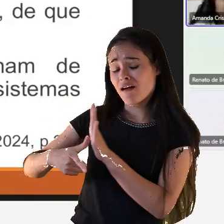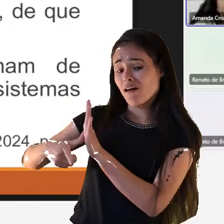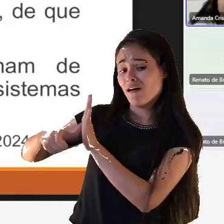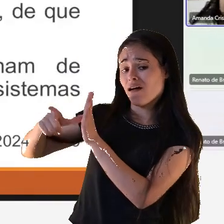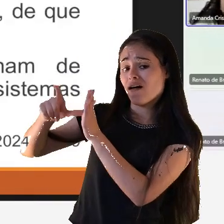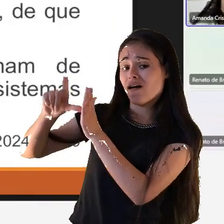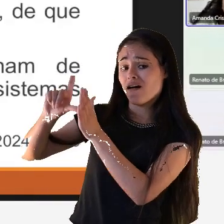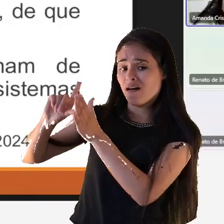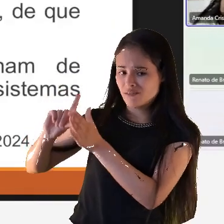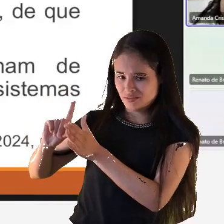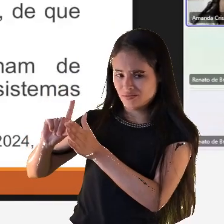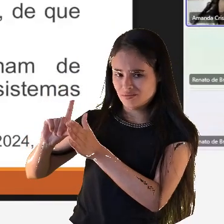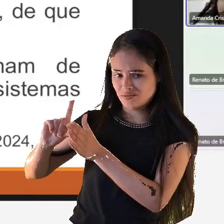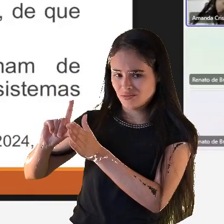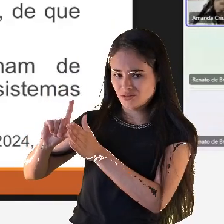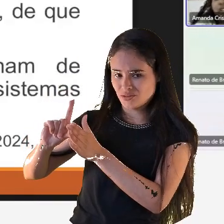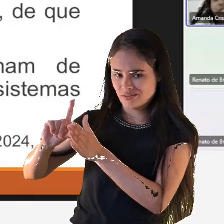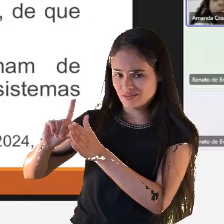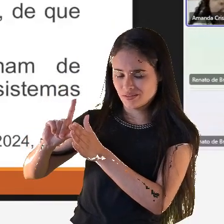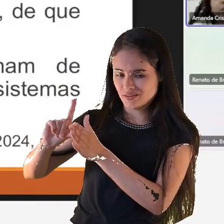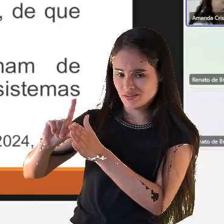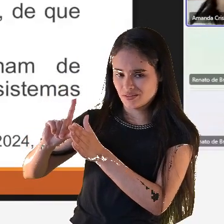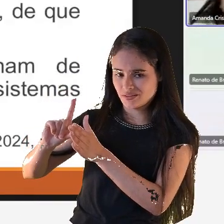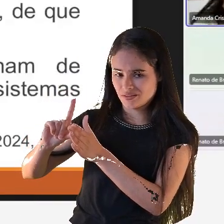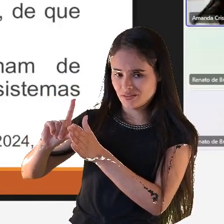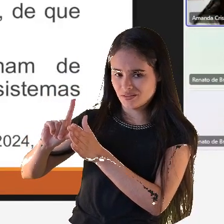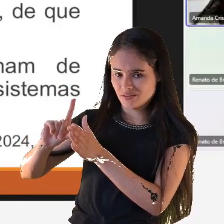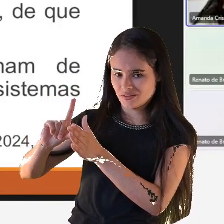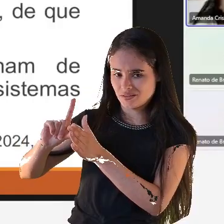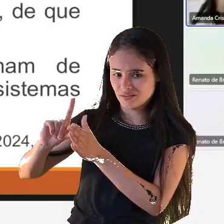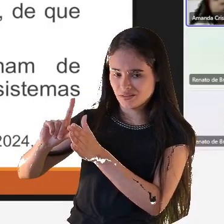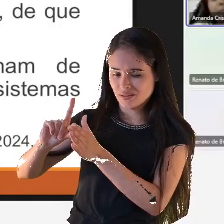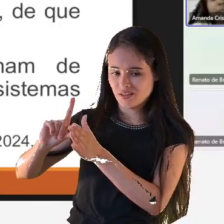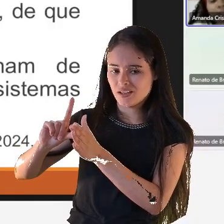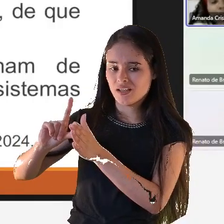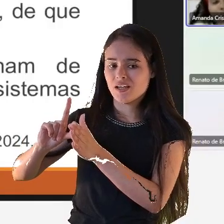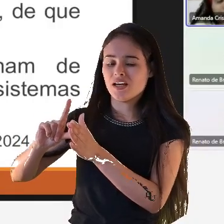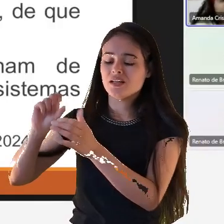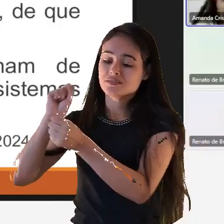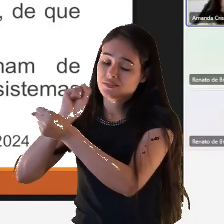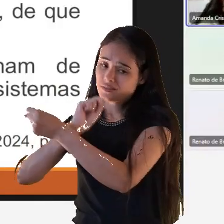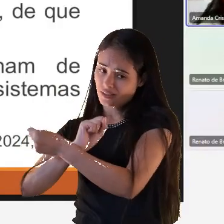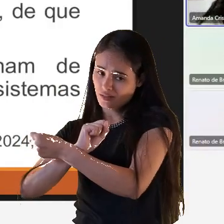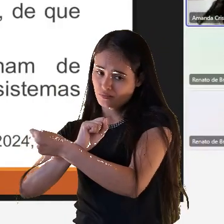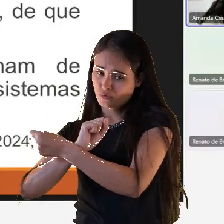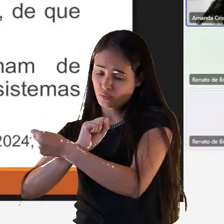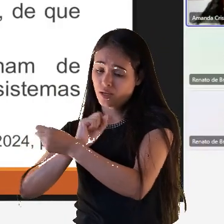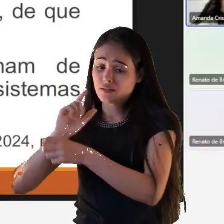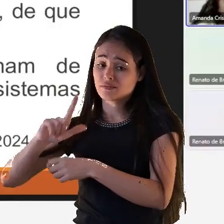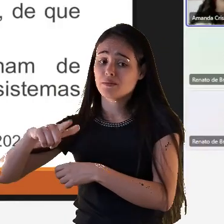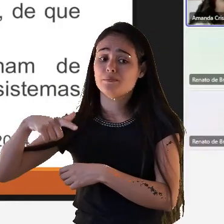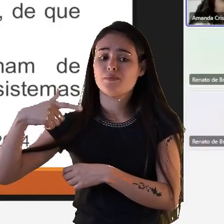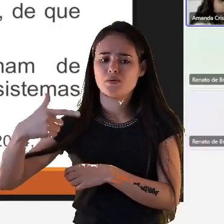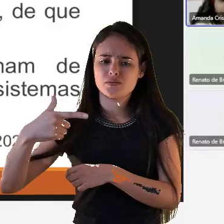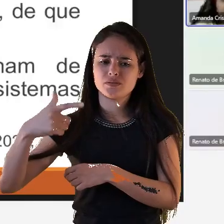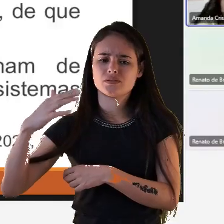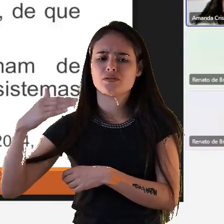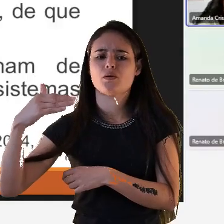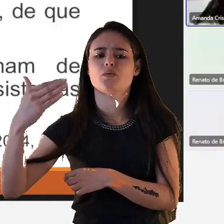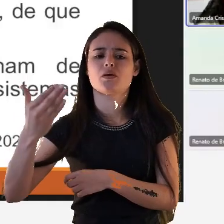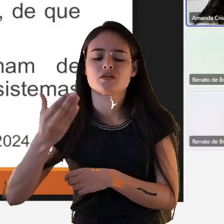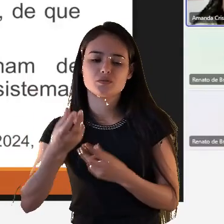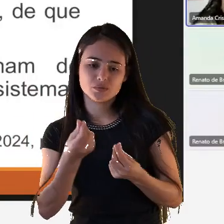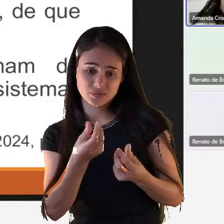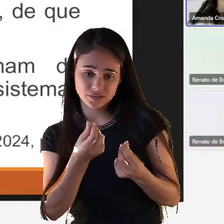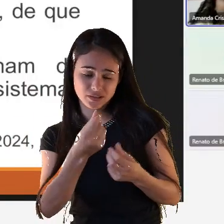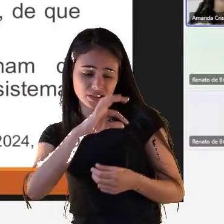escravizado já não sabia mais fazer e aí ele tinha que contratar uma pessoa branca, um imigrante europeu branco para